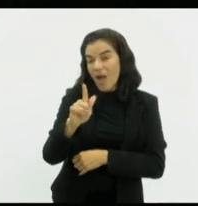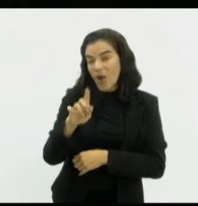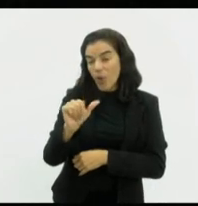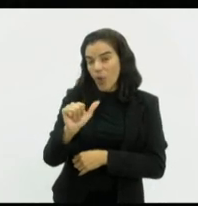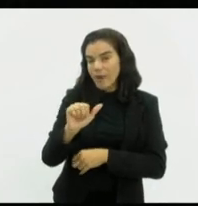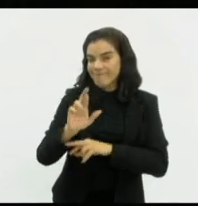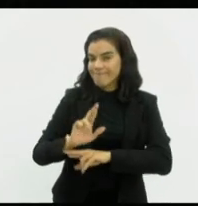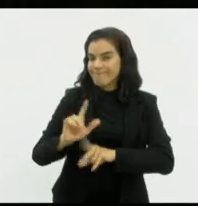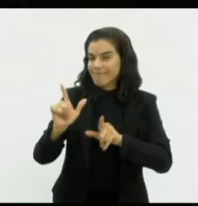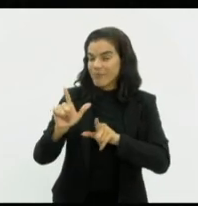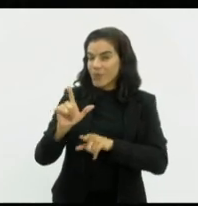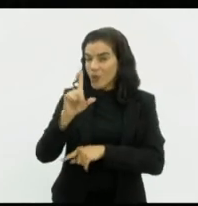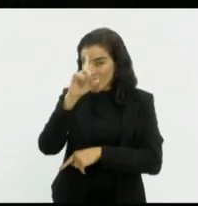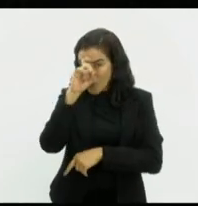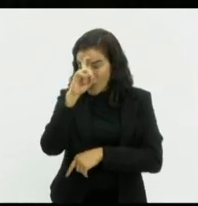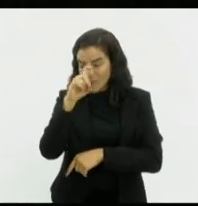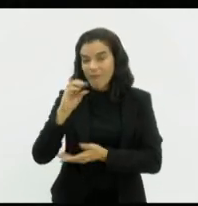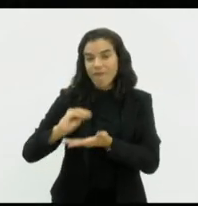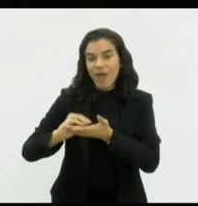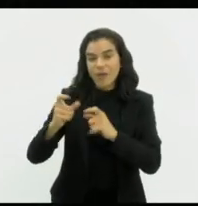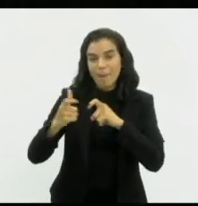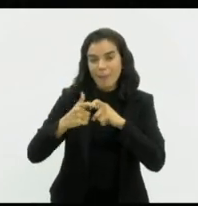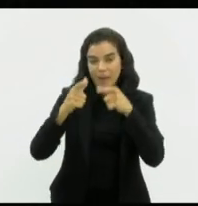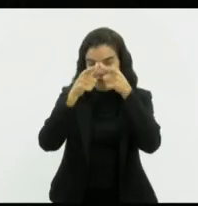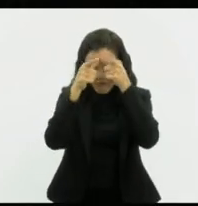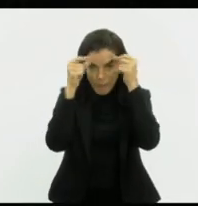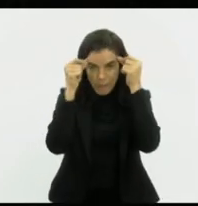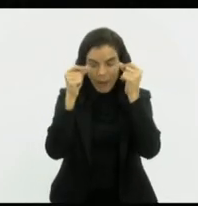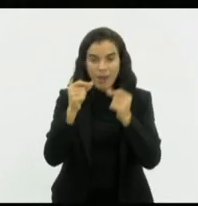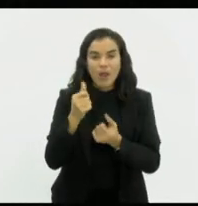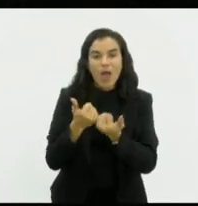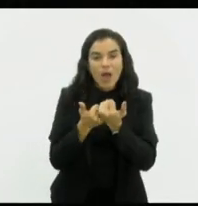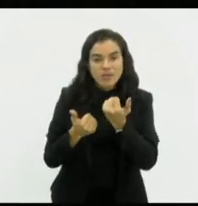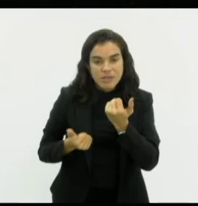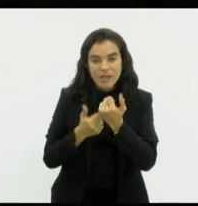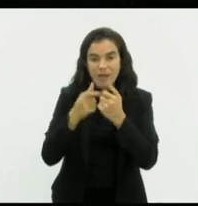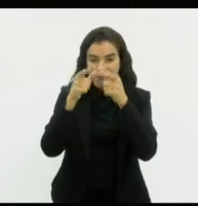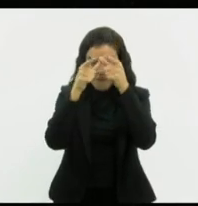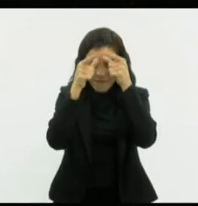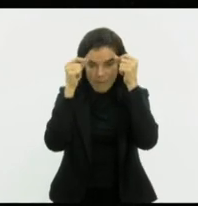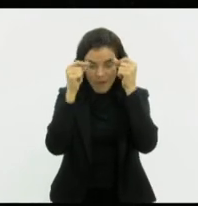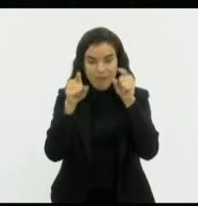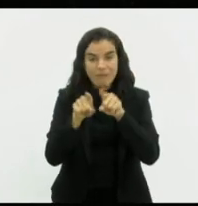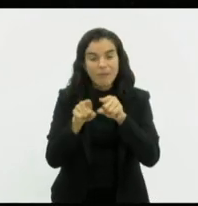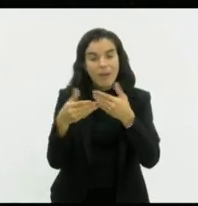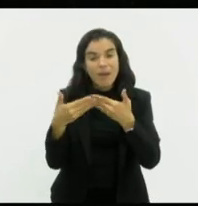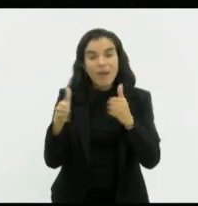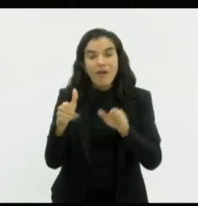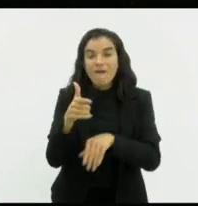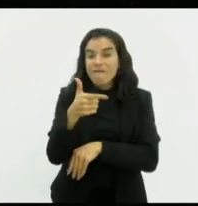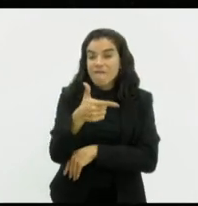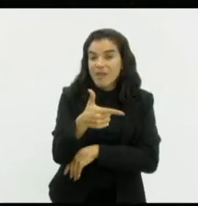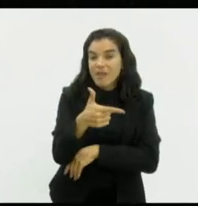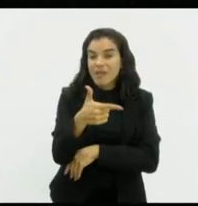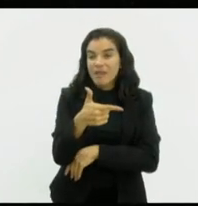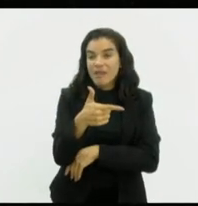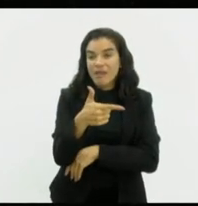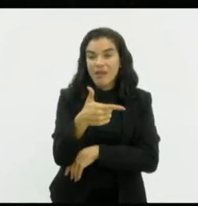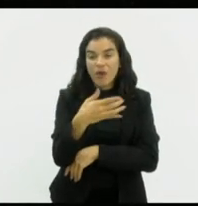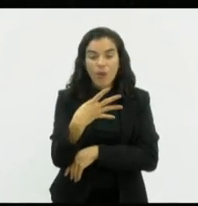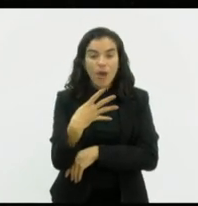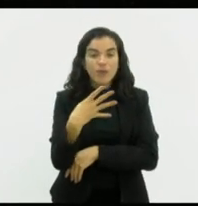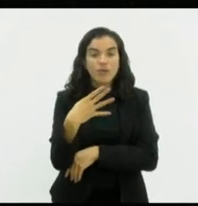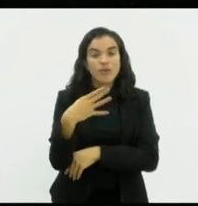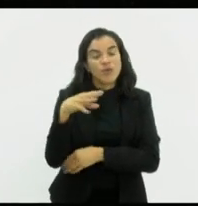diferente. No Hospital da Lagoa, falta médico, enfermeiro, auxiliar de enfermagem, para reabrir 20 quartos de semi-UTIs